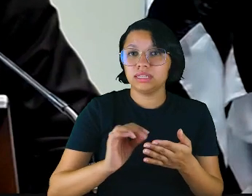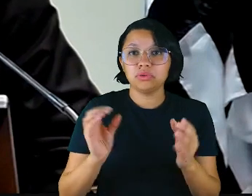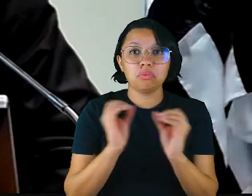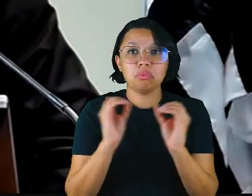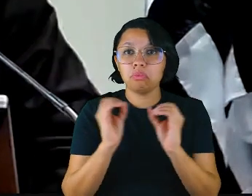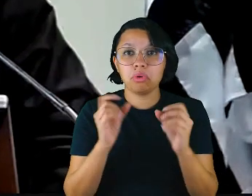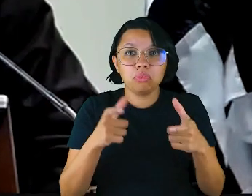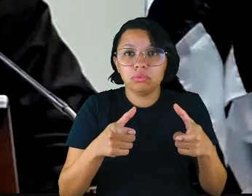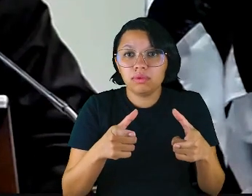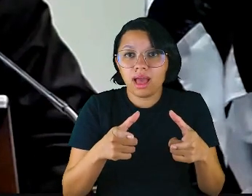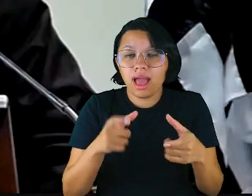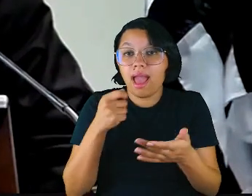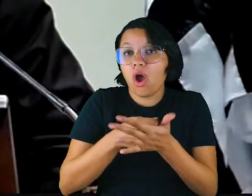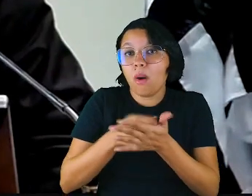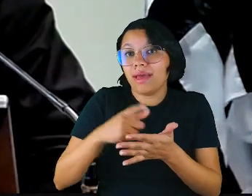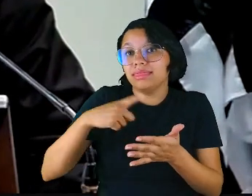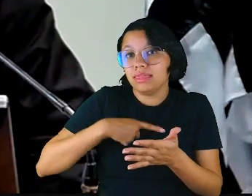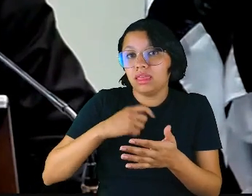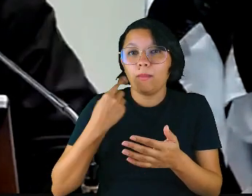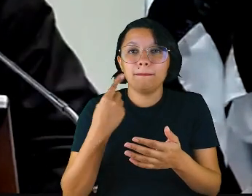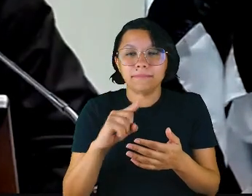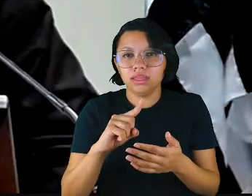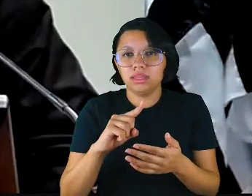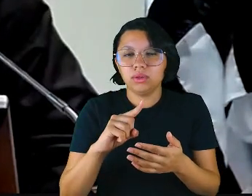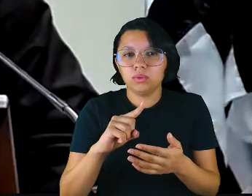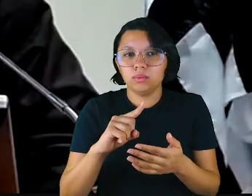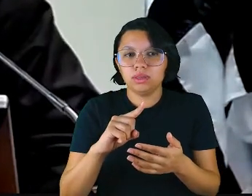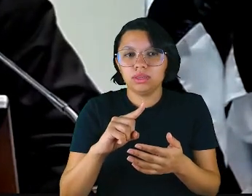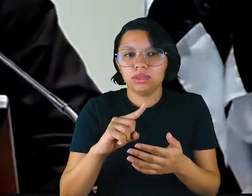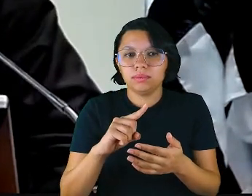escrito em nenhum lugar, só é obrigado a ter o verbete. No